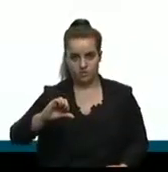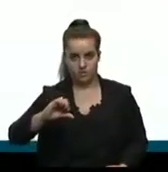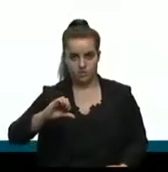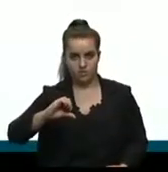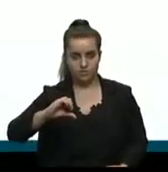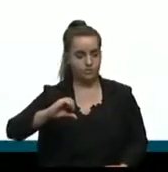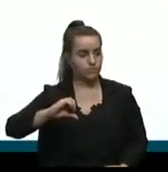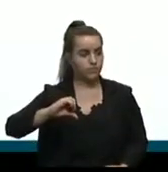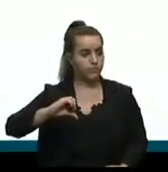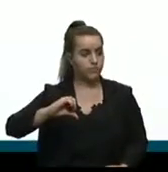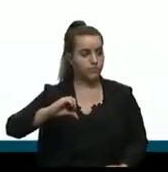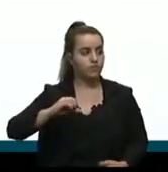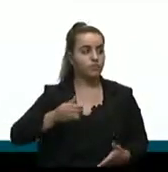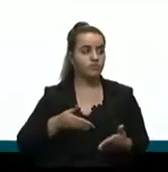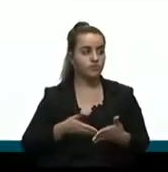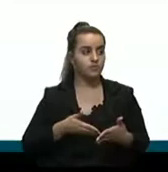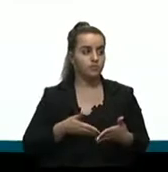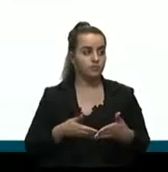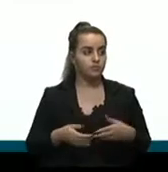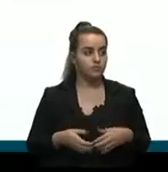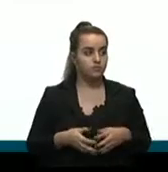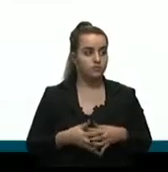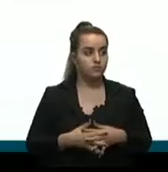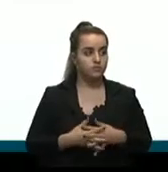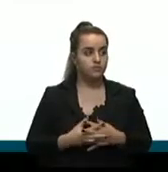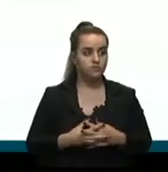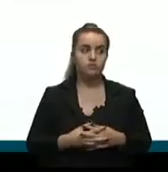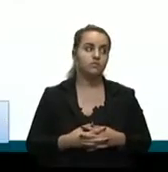que 1,80.